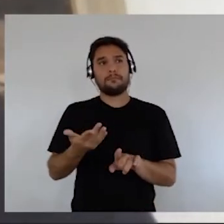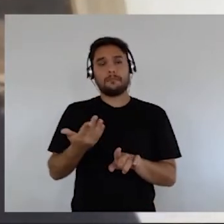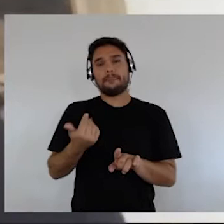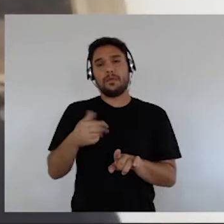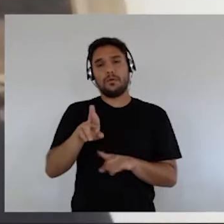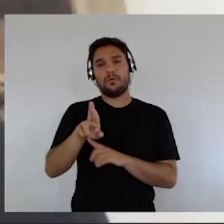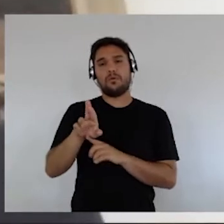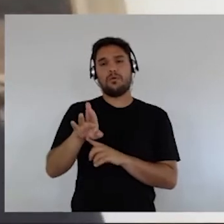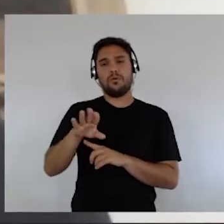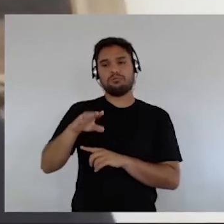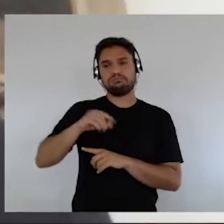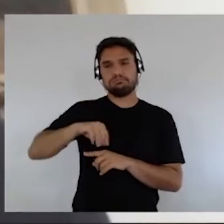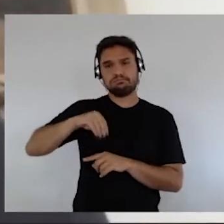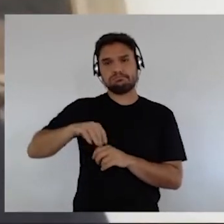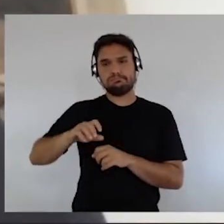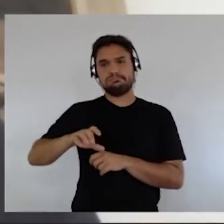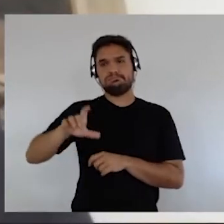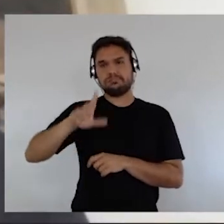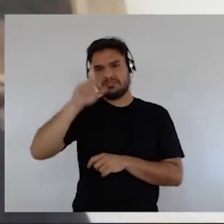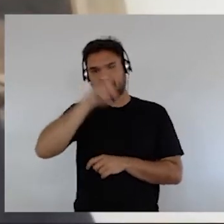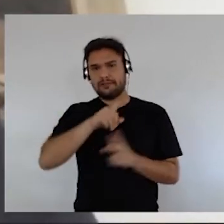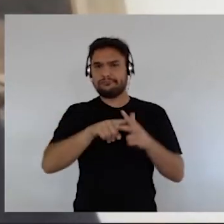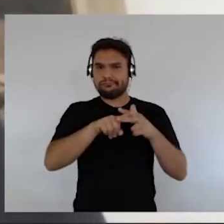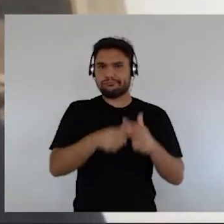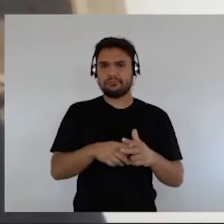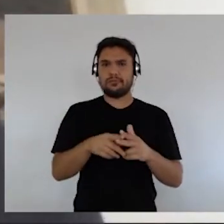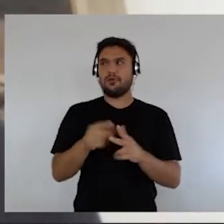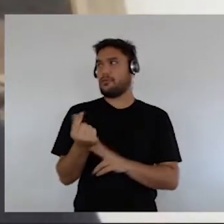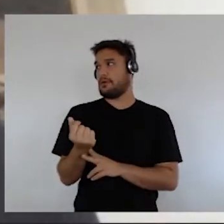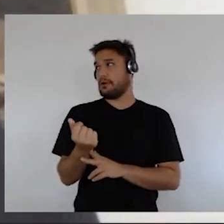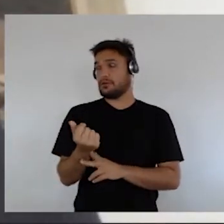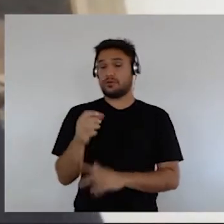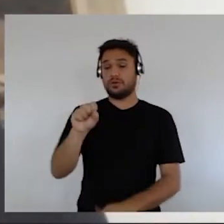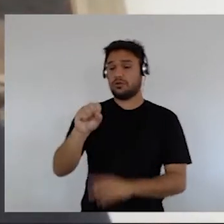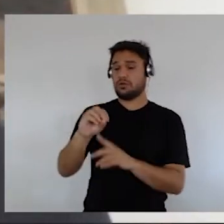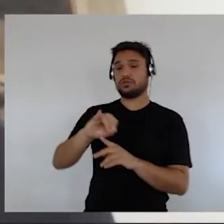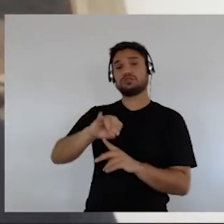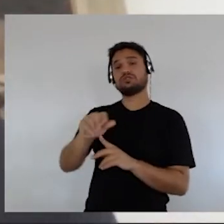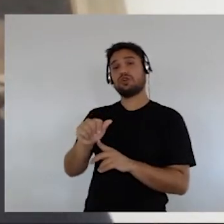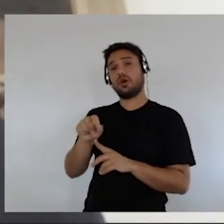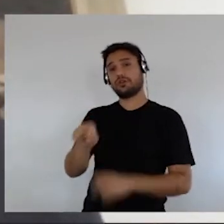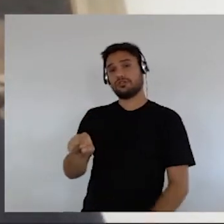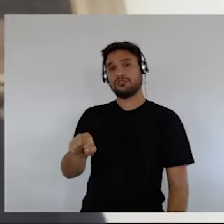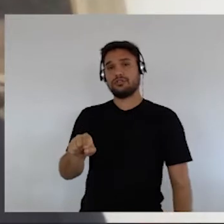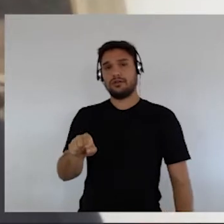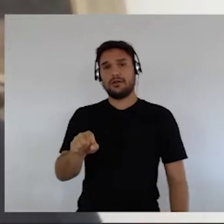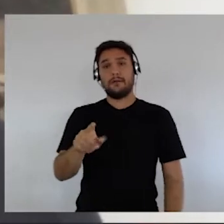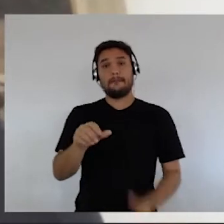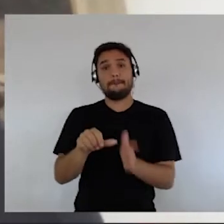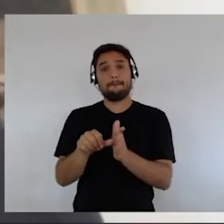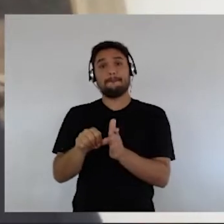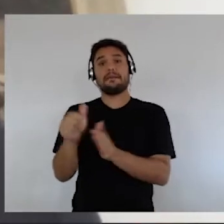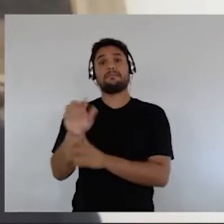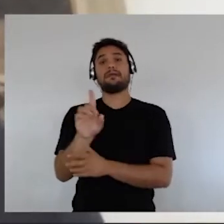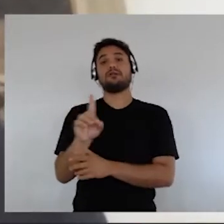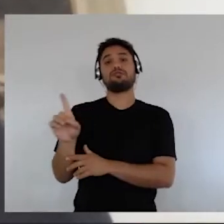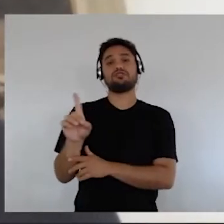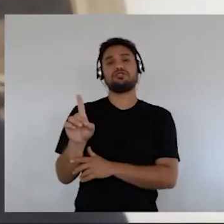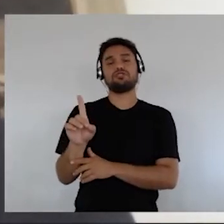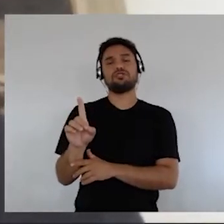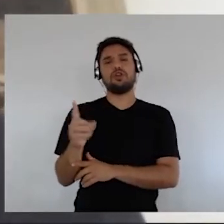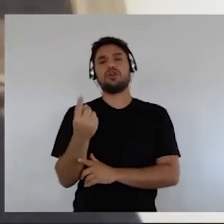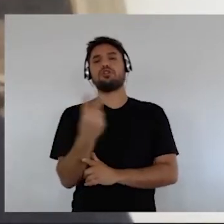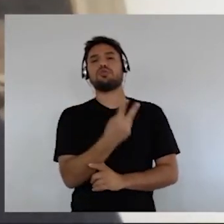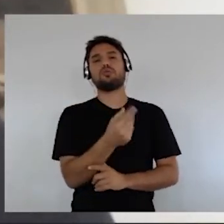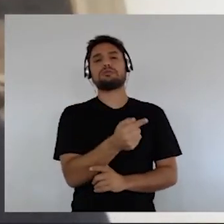possível, será difícil reajustar os preços. O mercado da soja registrou o primeiro dia em 2